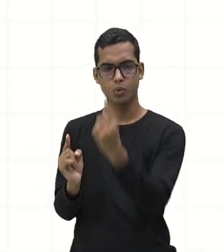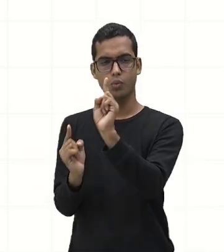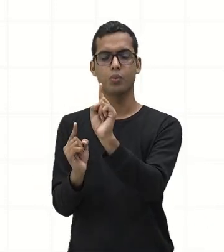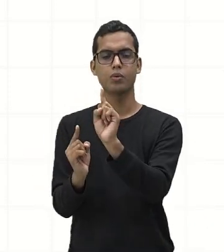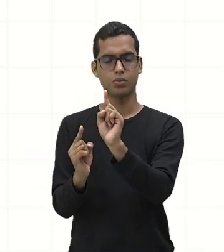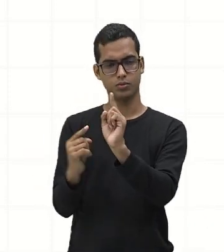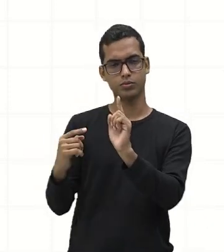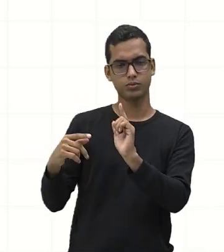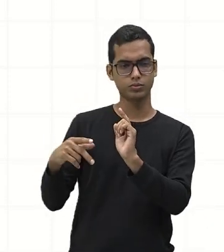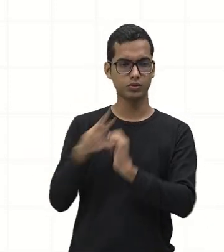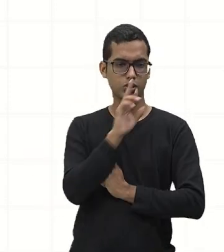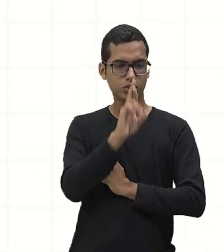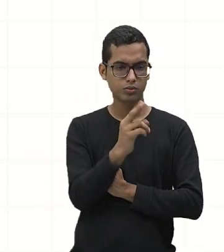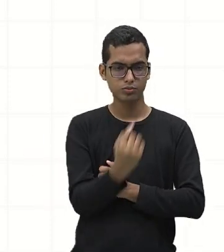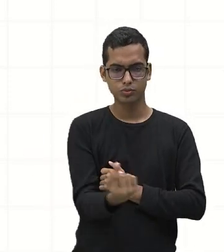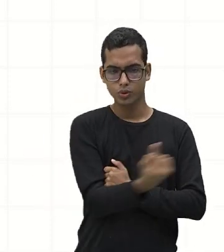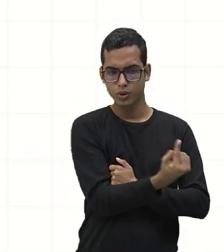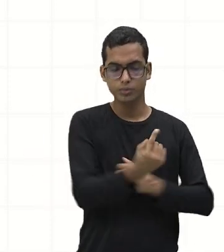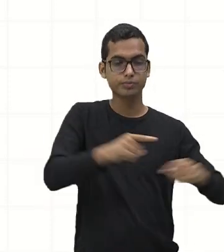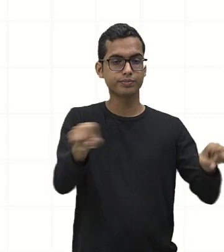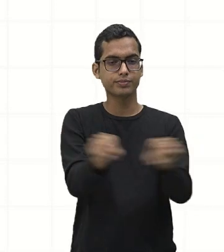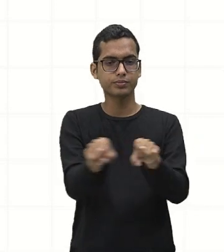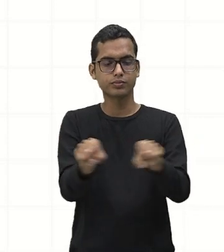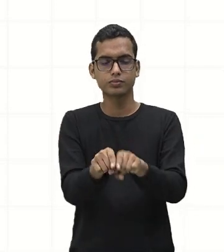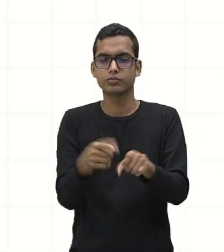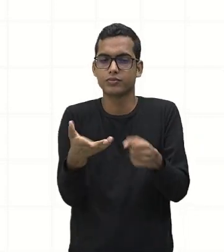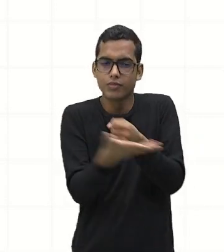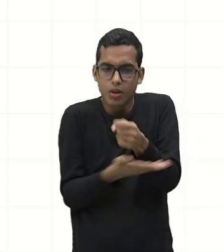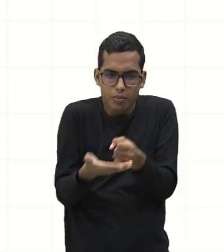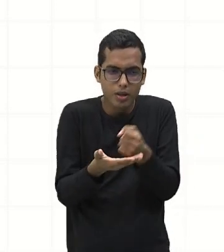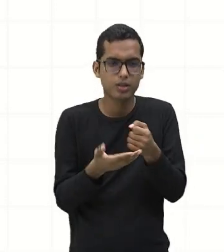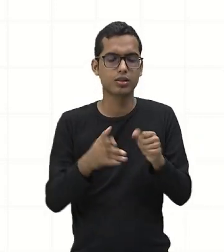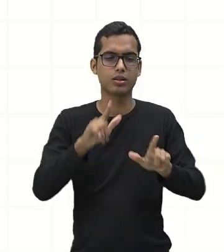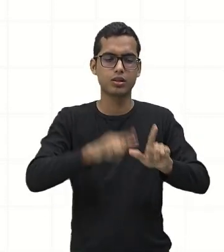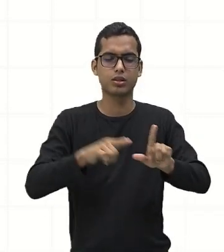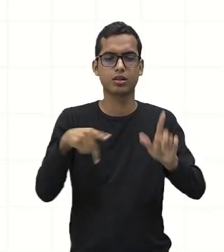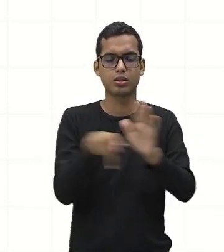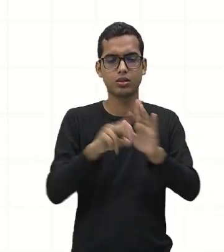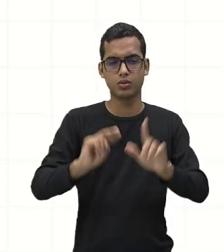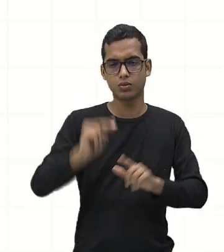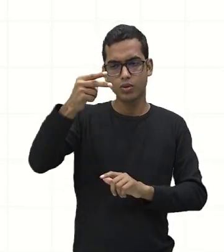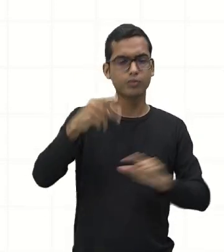toda base elevada a 1 é igual à própria base.